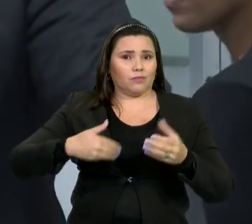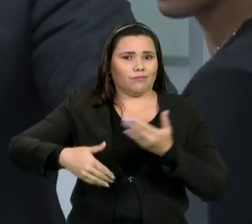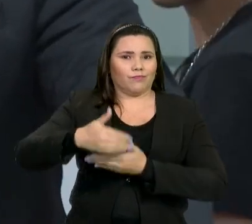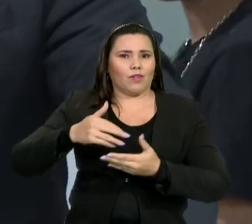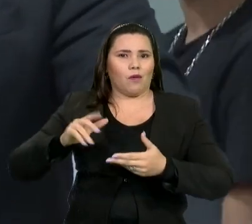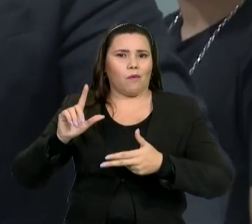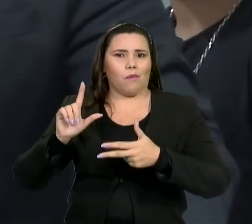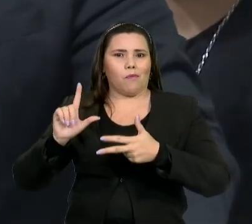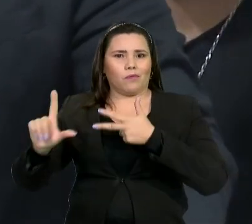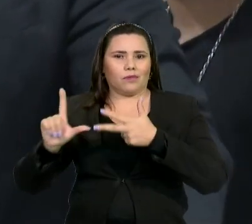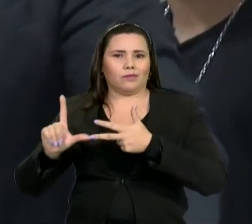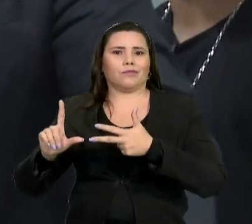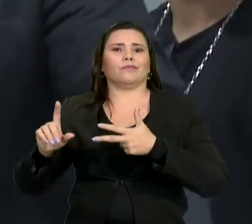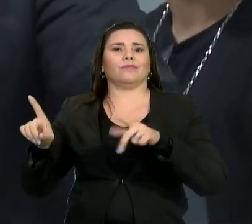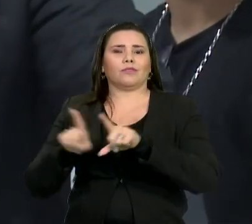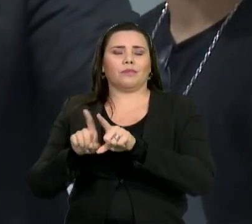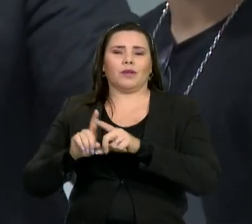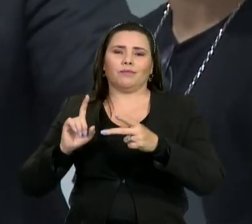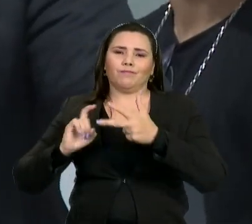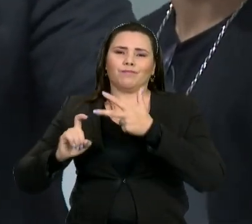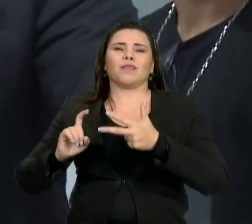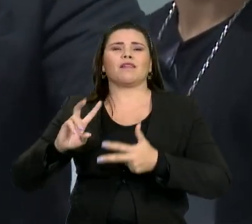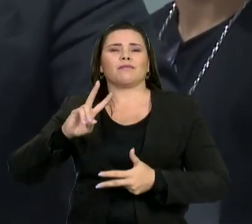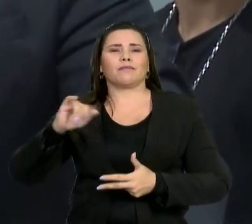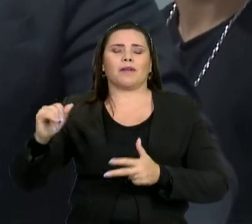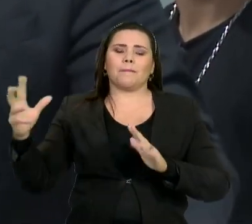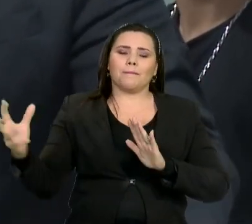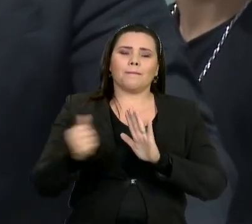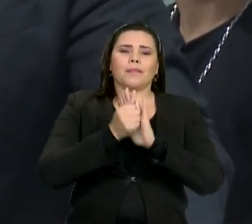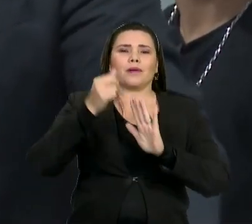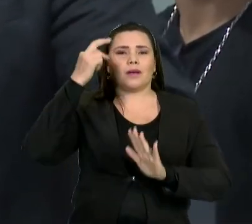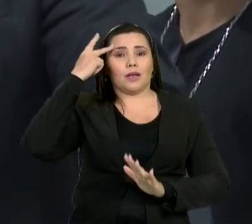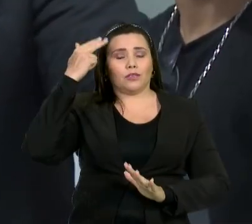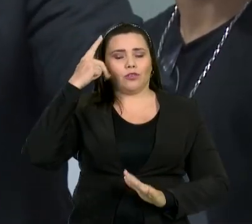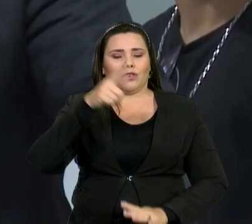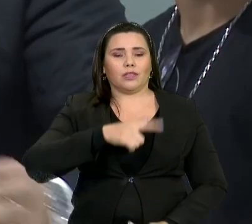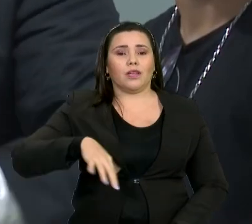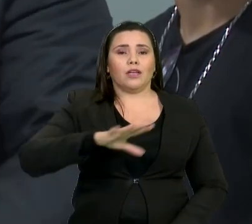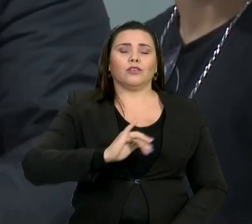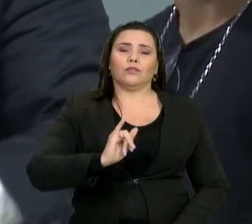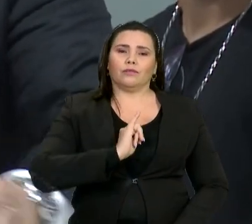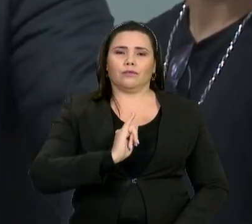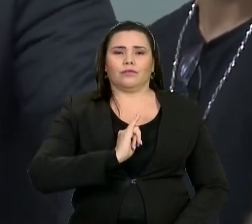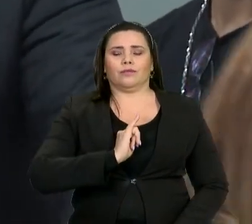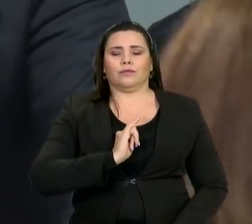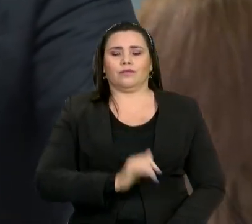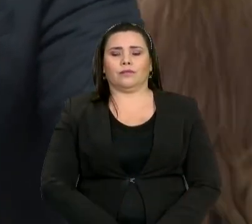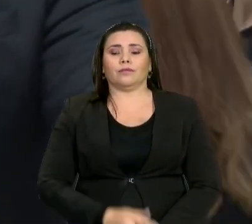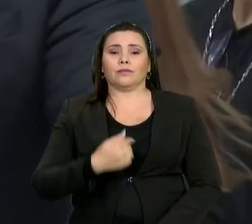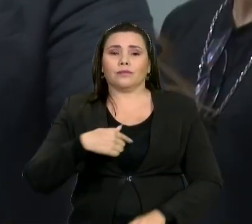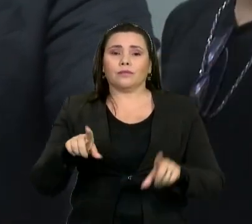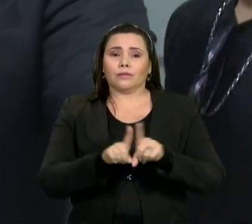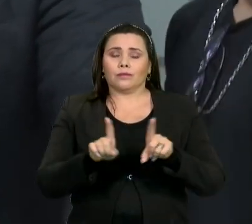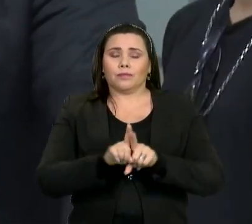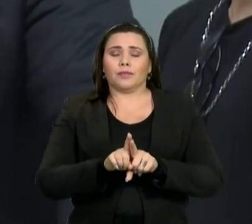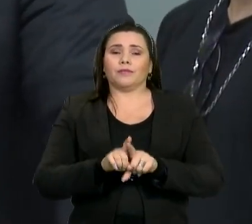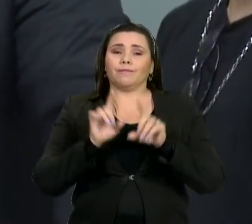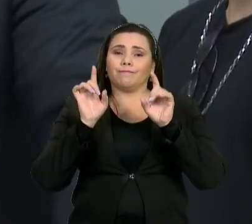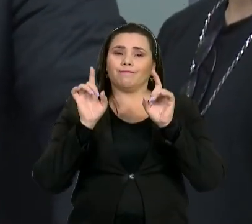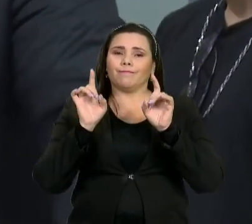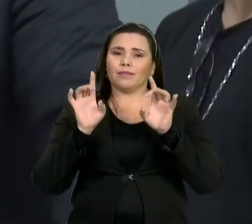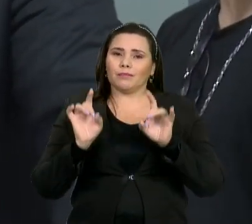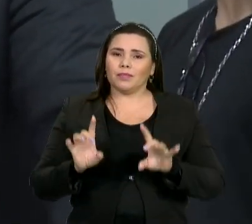que ficará para a história da região da Tocantina e da cidade de Imperatriz. Quero fazer aqui também um cumprimento especial